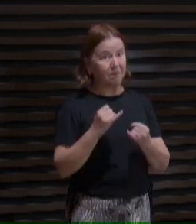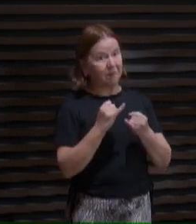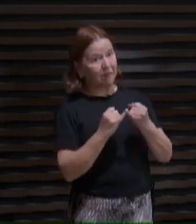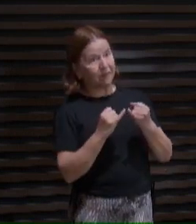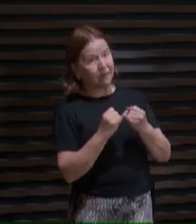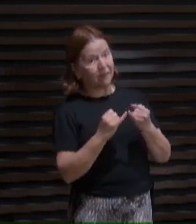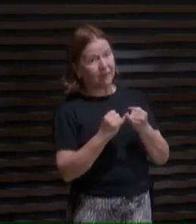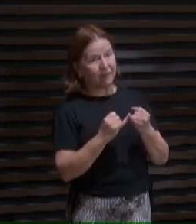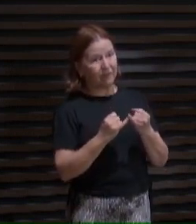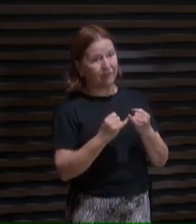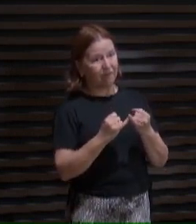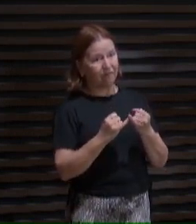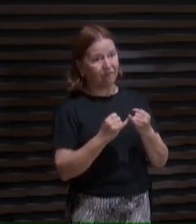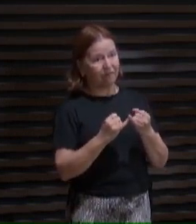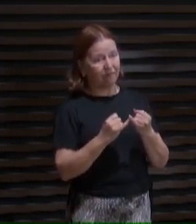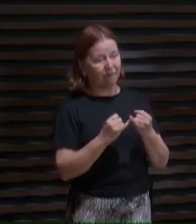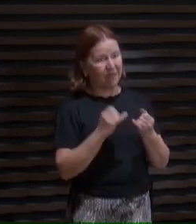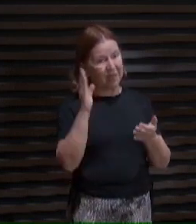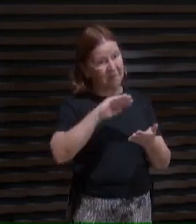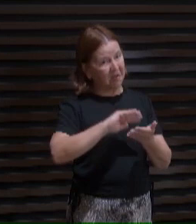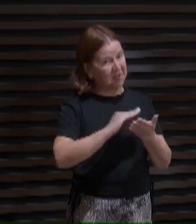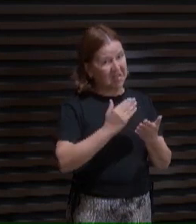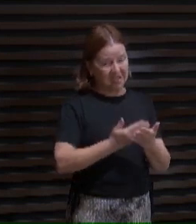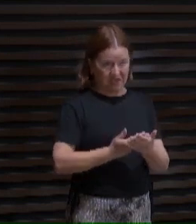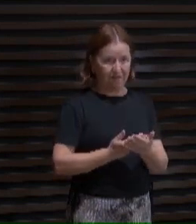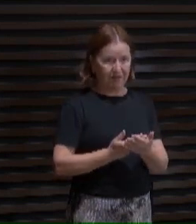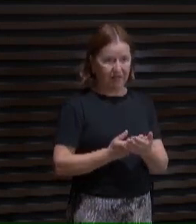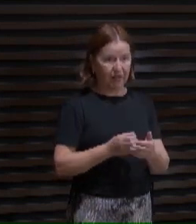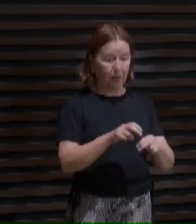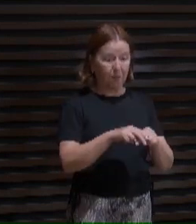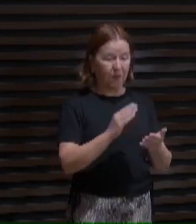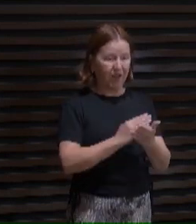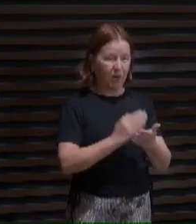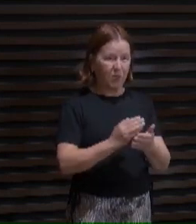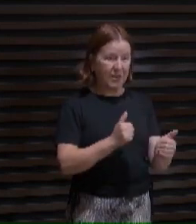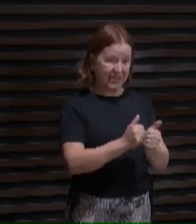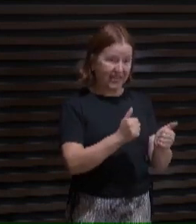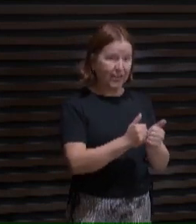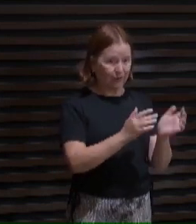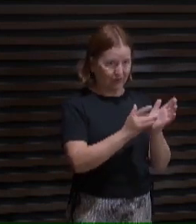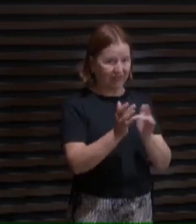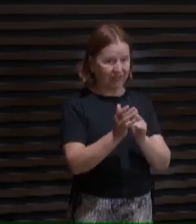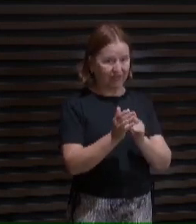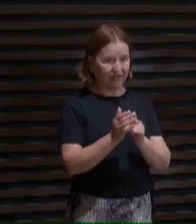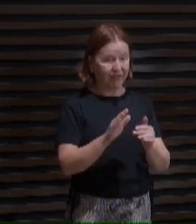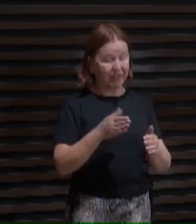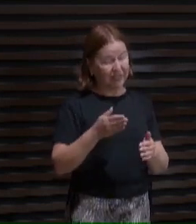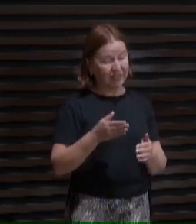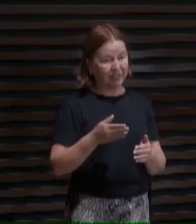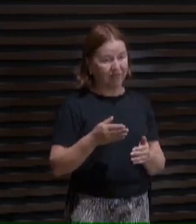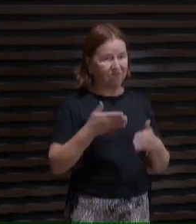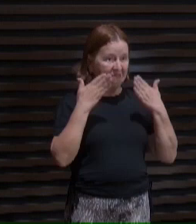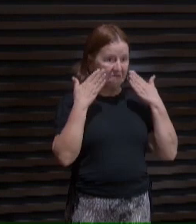foram mal interpretadas por alguns seguidores de Jesus. Então se tornou corrente entre